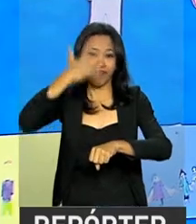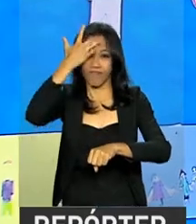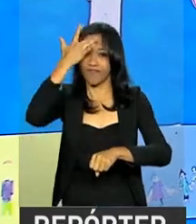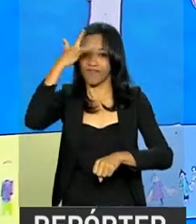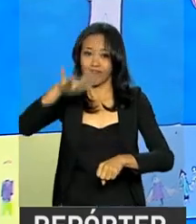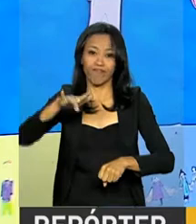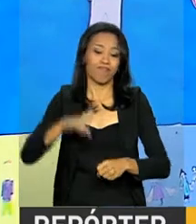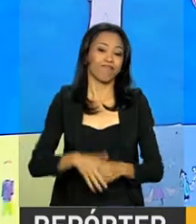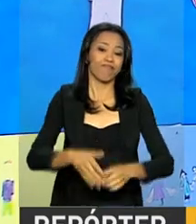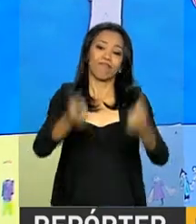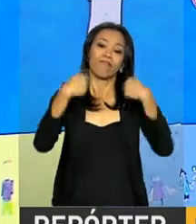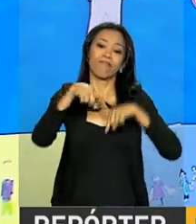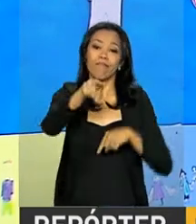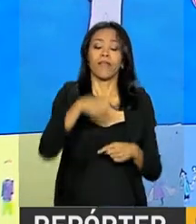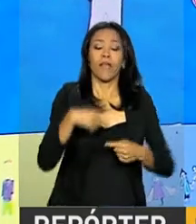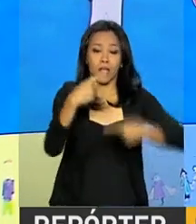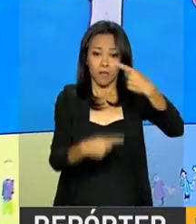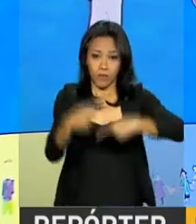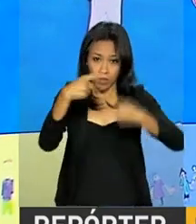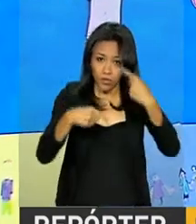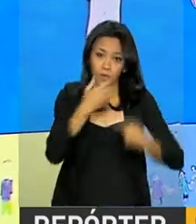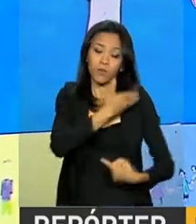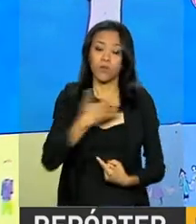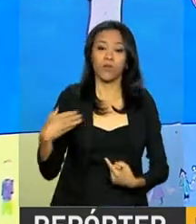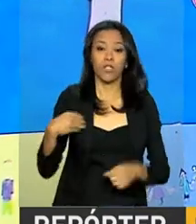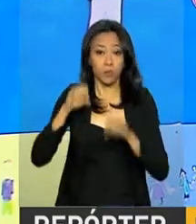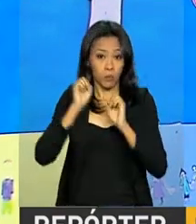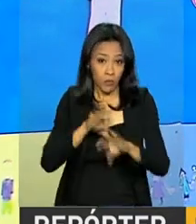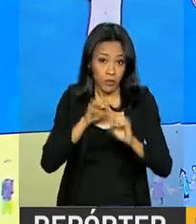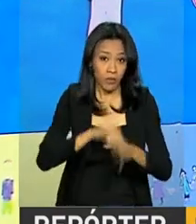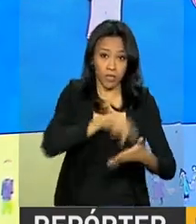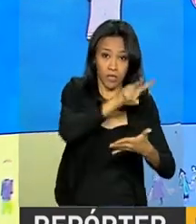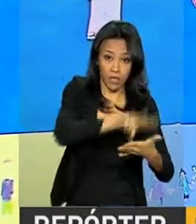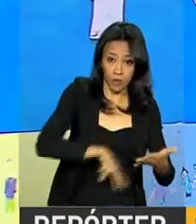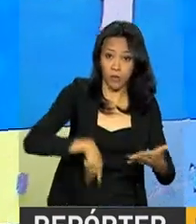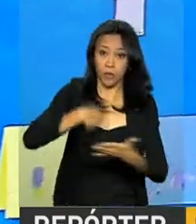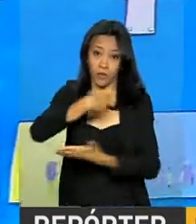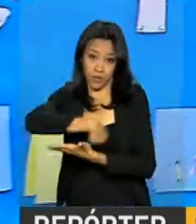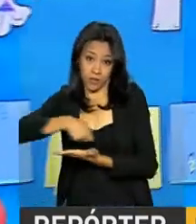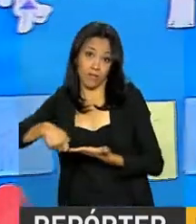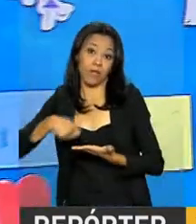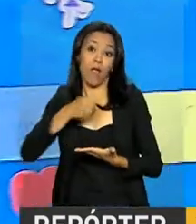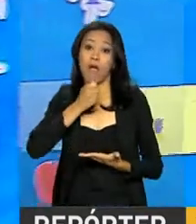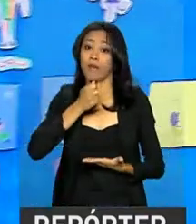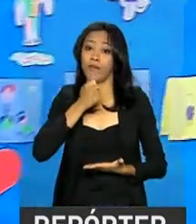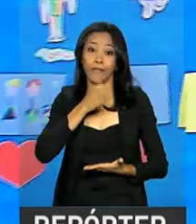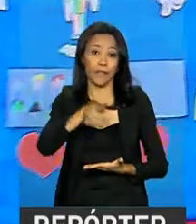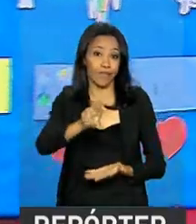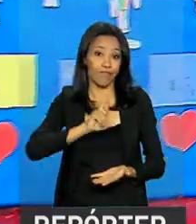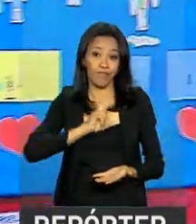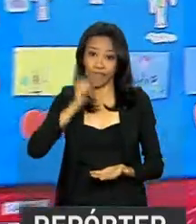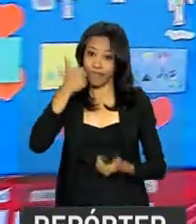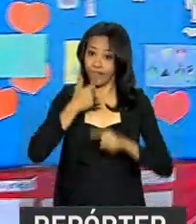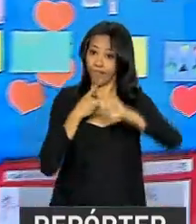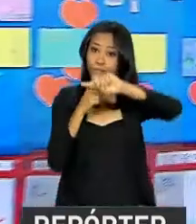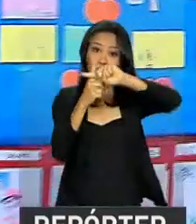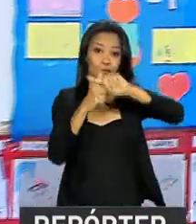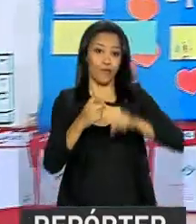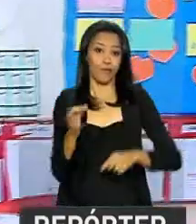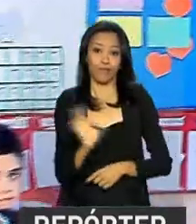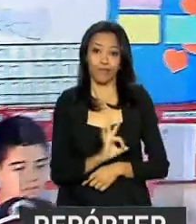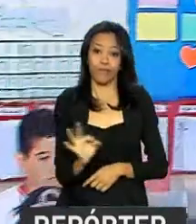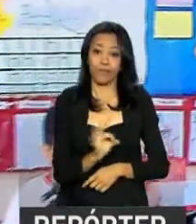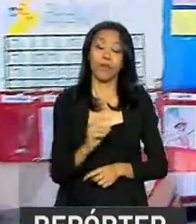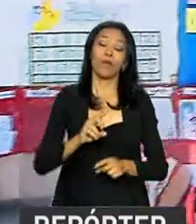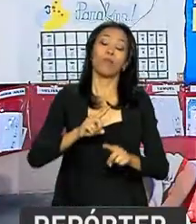do governo as políticas públicas de alfabetização implantadas até agora não apresentaram resultado por isso o ministério da educação lançou